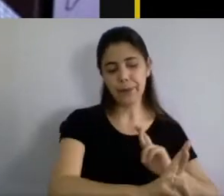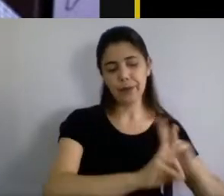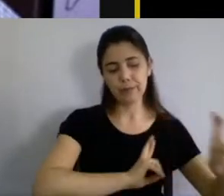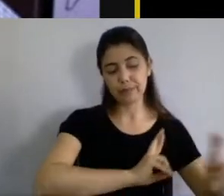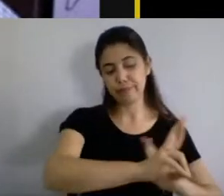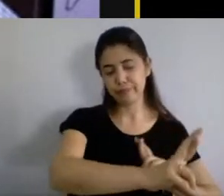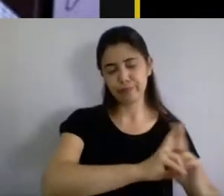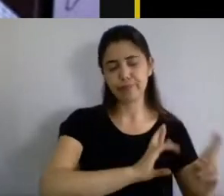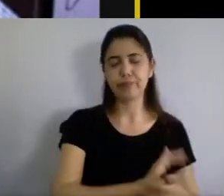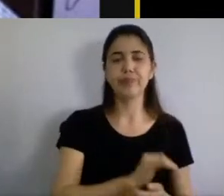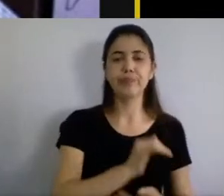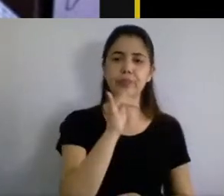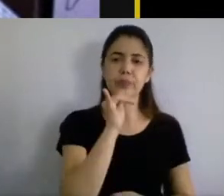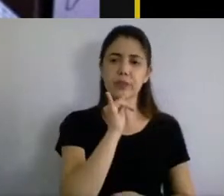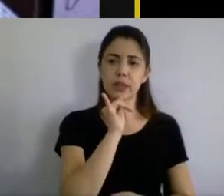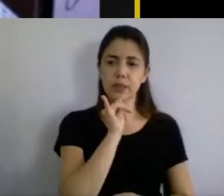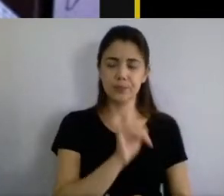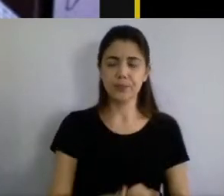exemplo,